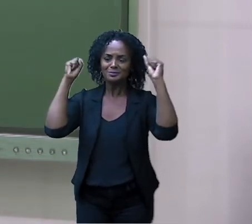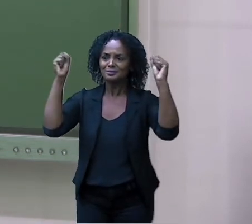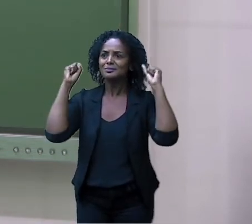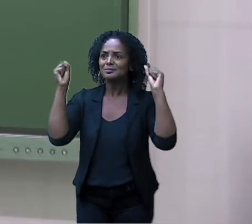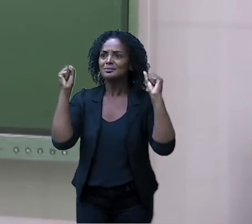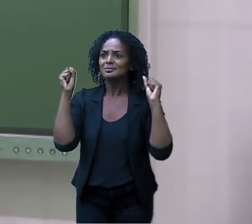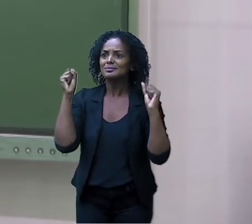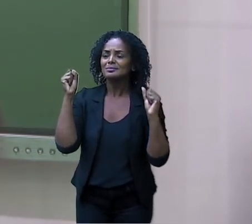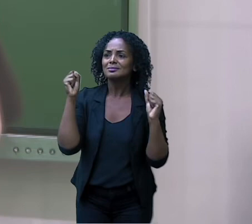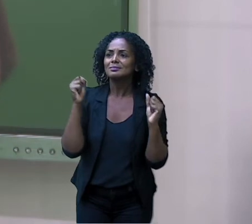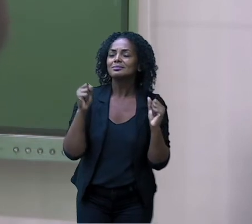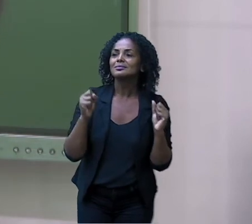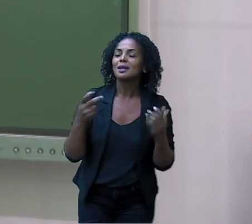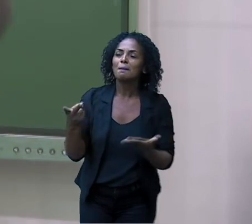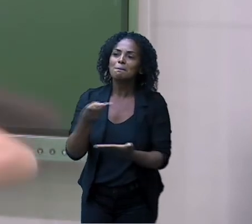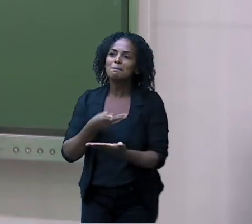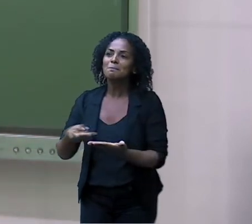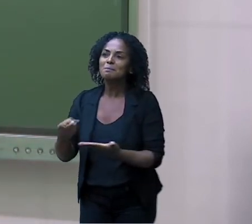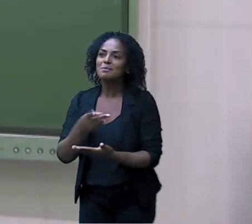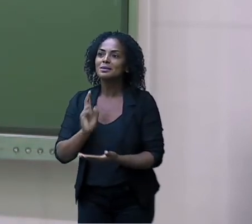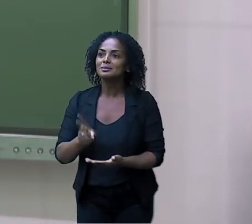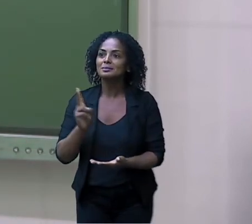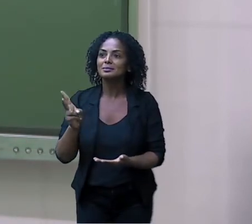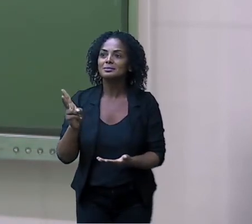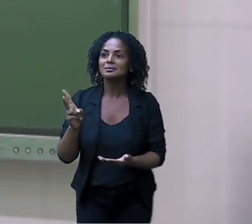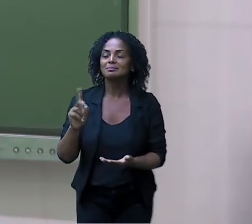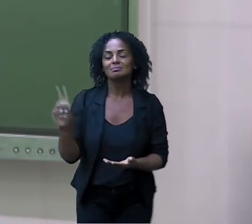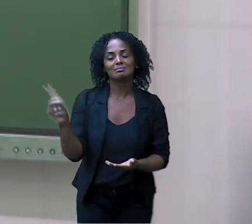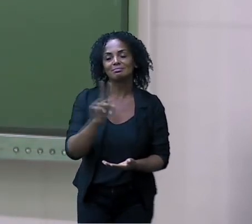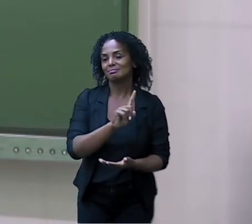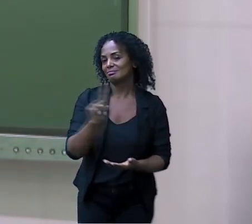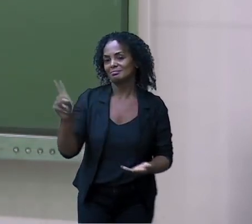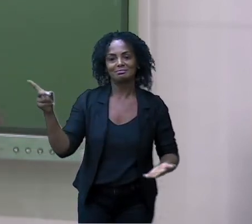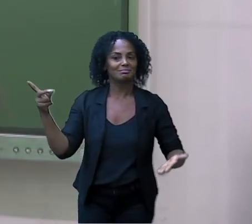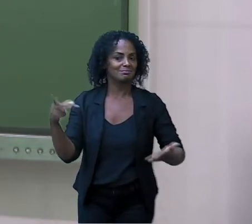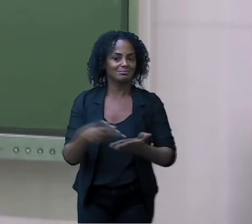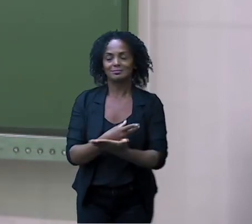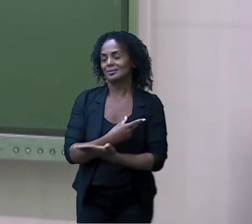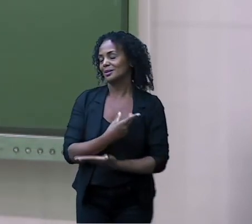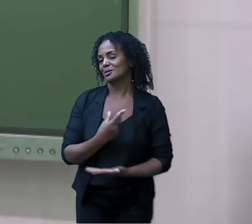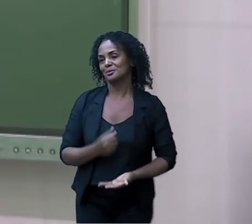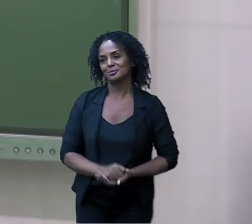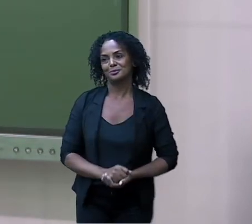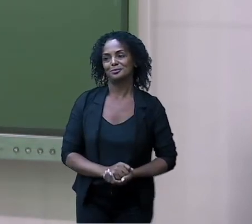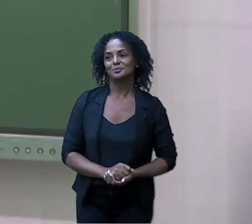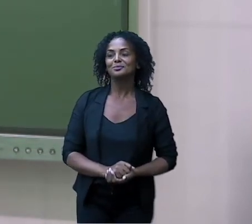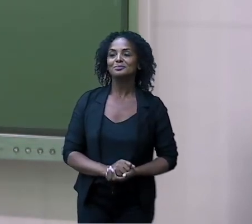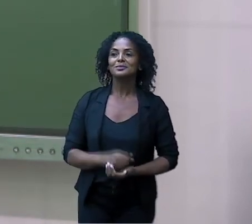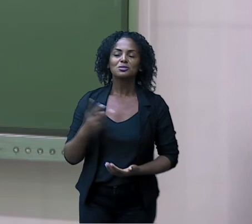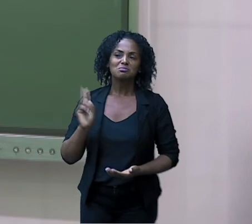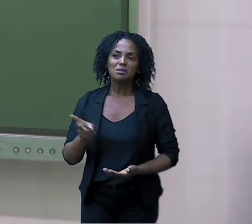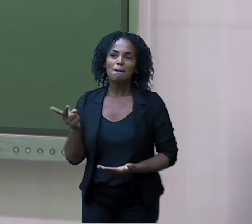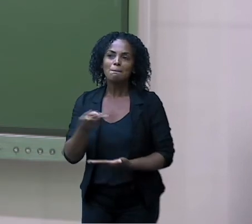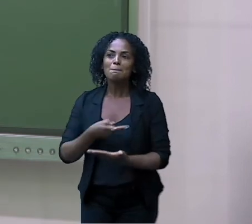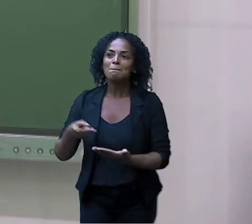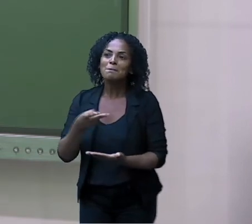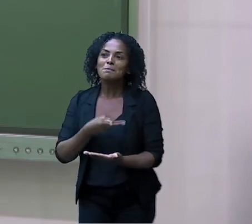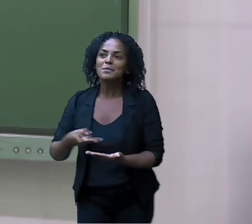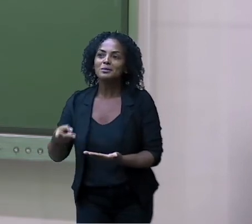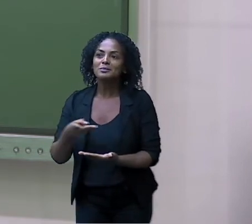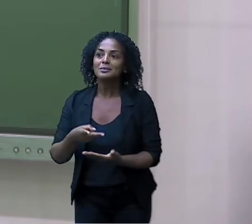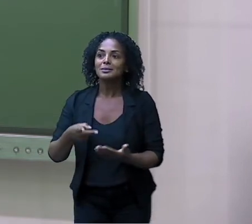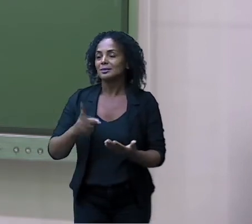tá terminando. E agora, será que vai acertar? Ixi, não! Deixa eu ver aqui. O cisne e o